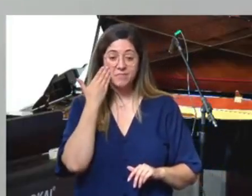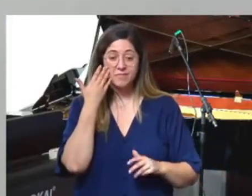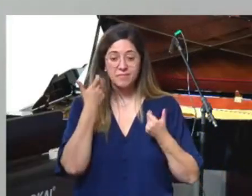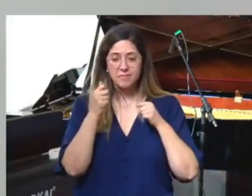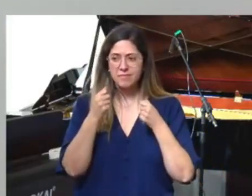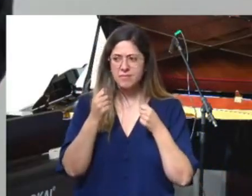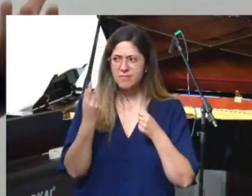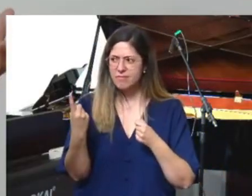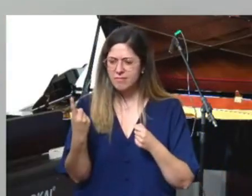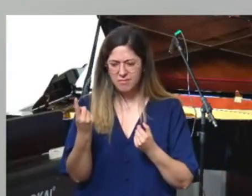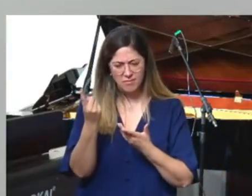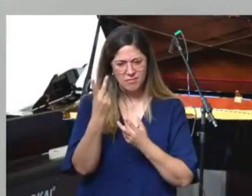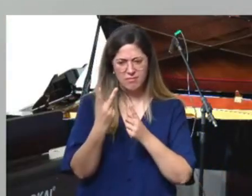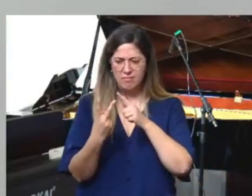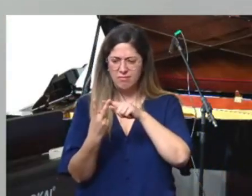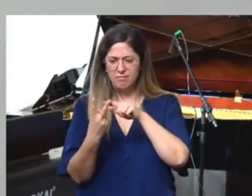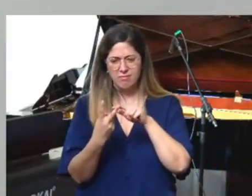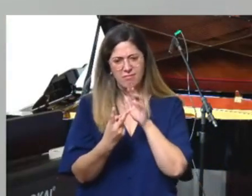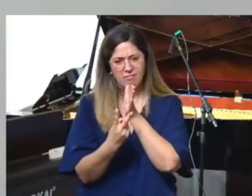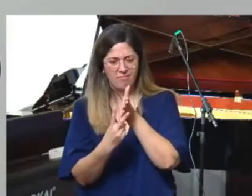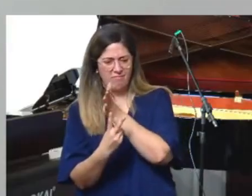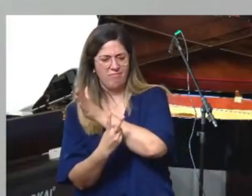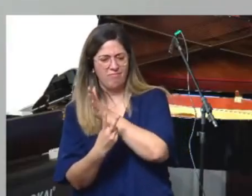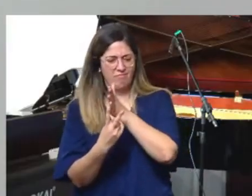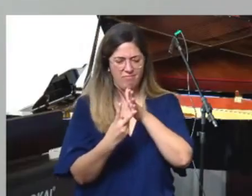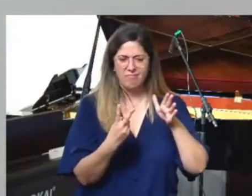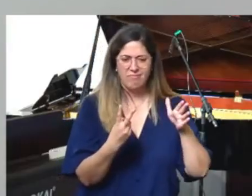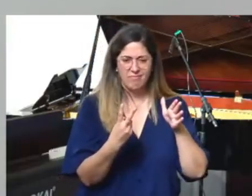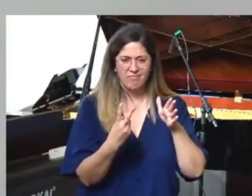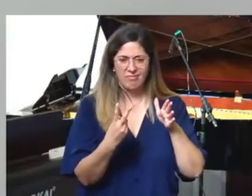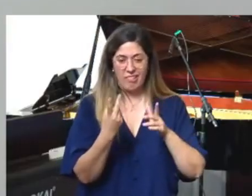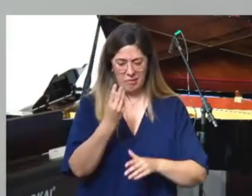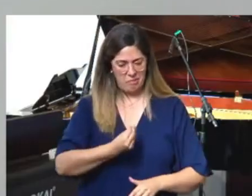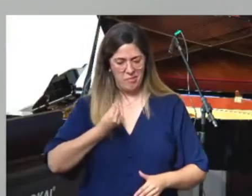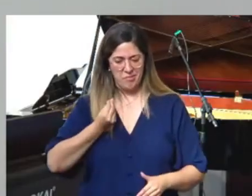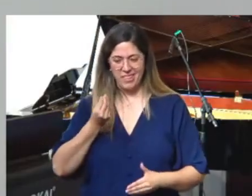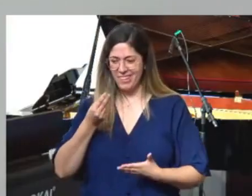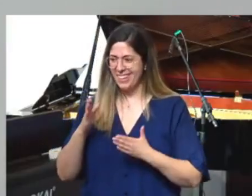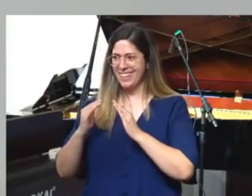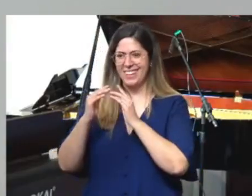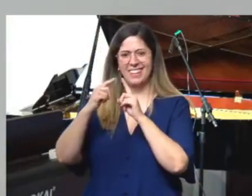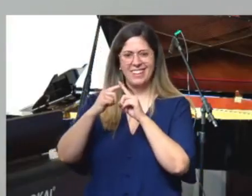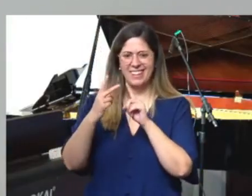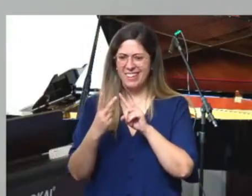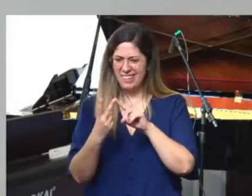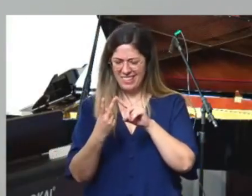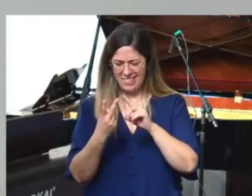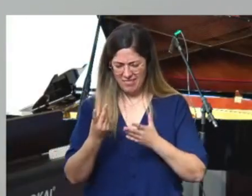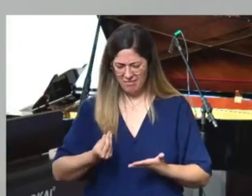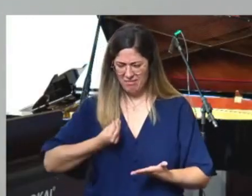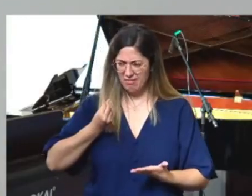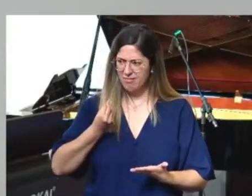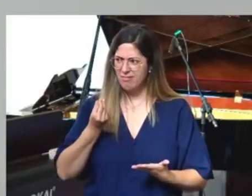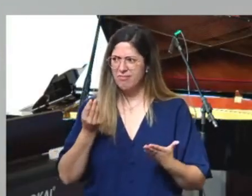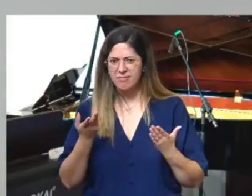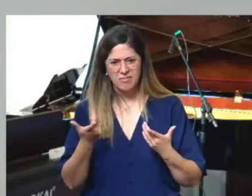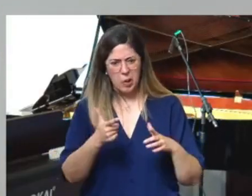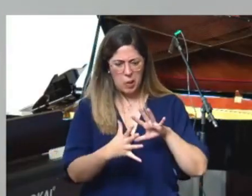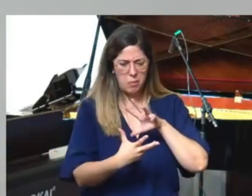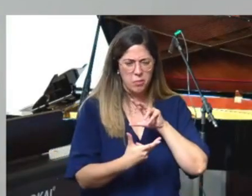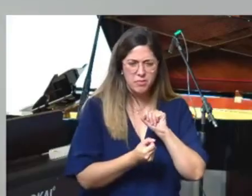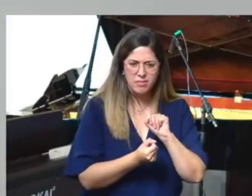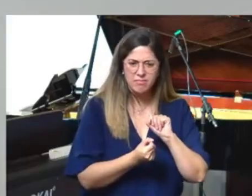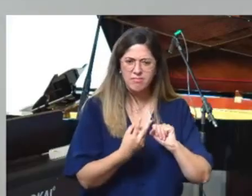esta cisão entre duas vidas, era este o coração do